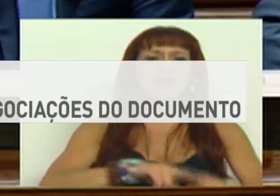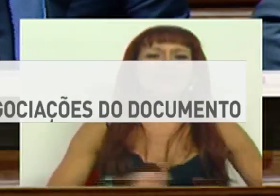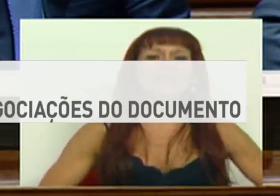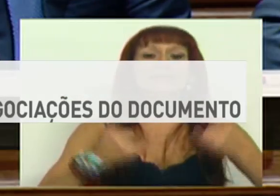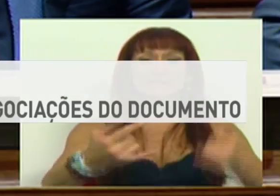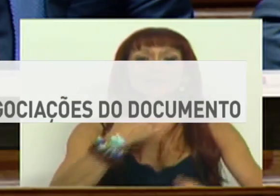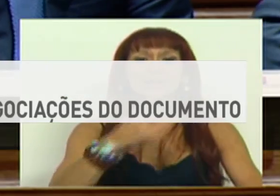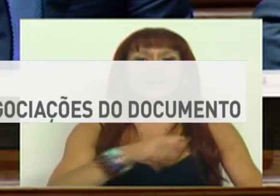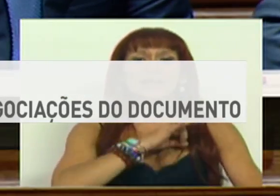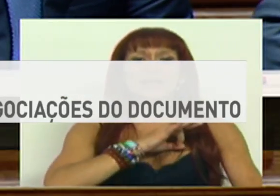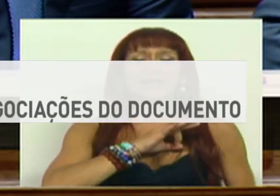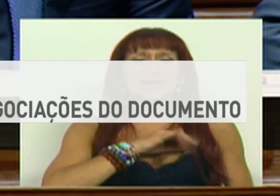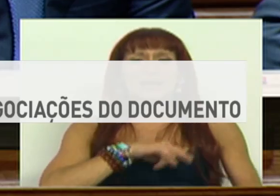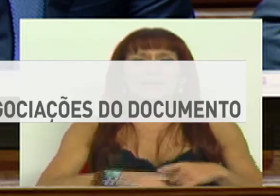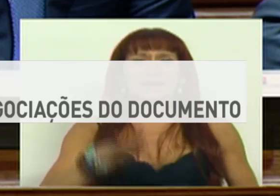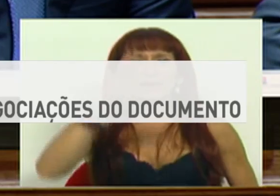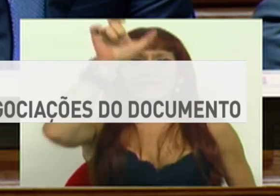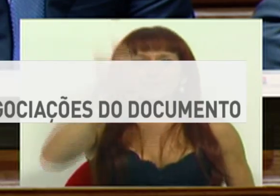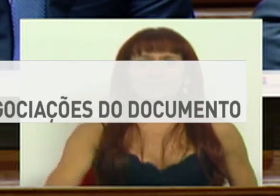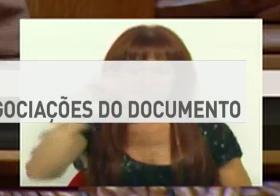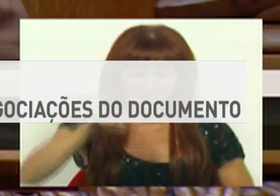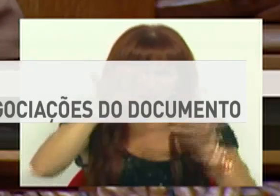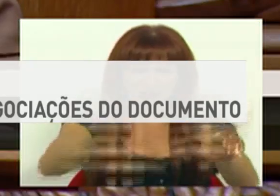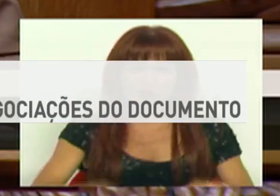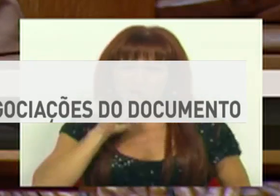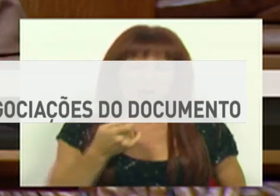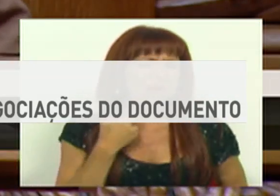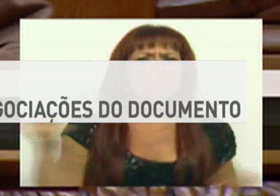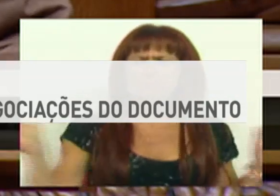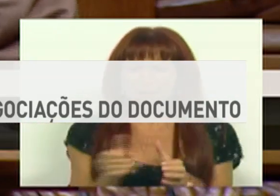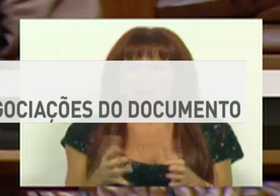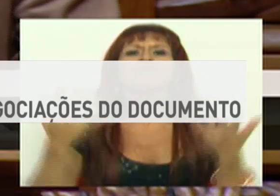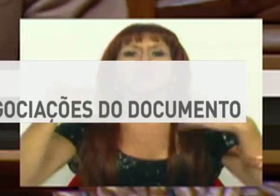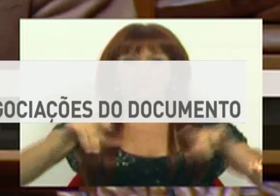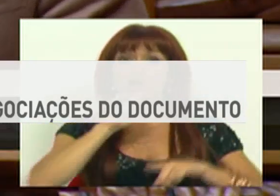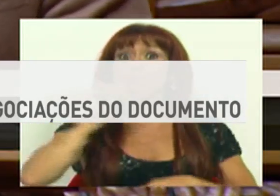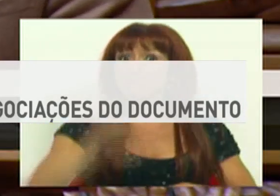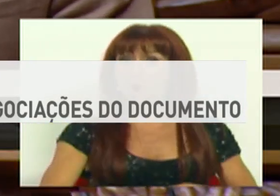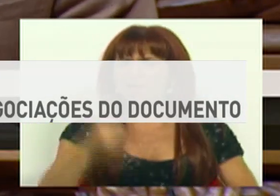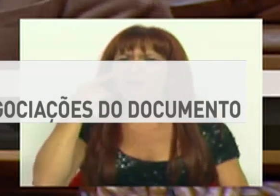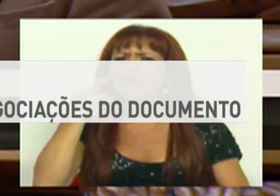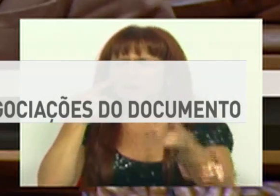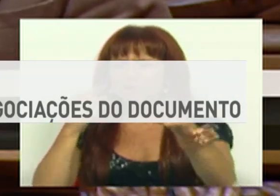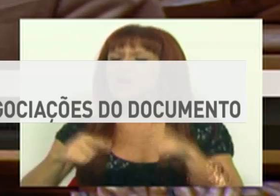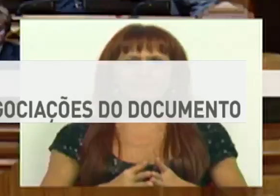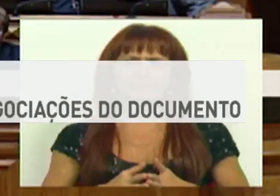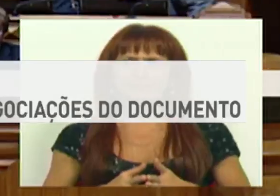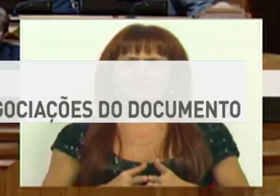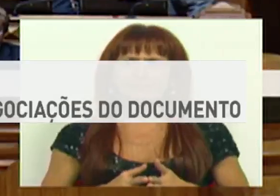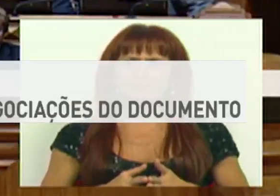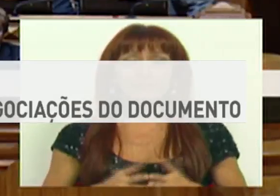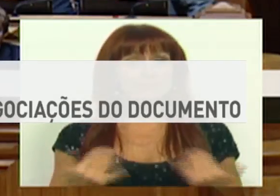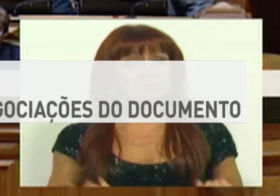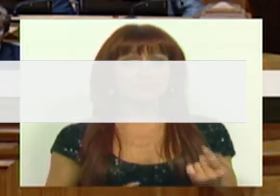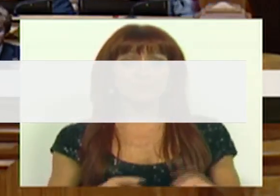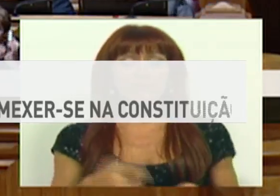Nacional a censura a este governo nesta Câmara pode ser minoritária Mas podem terem atenção que ela já hoje é maioritária